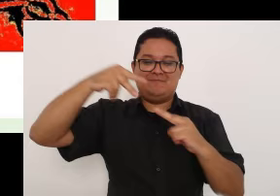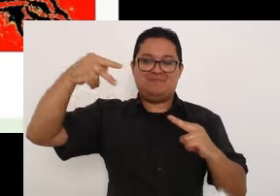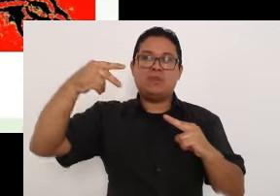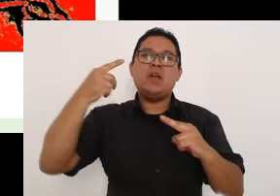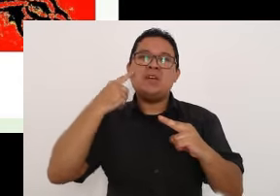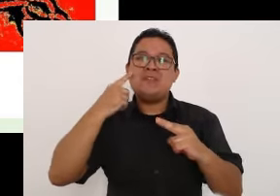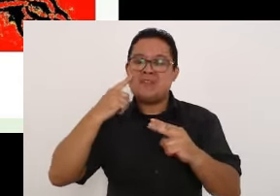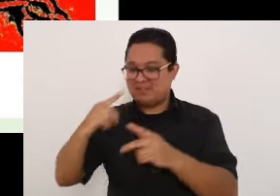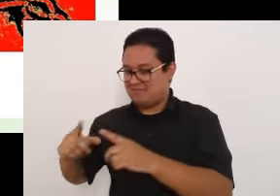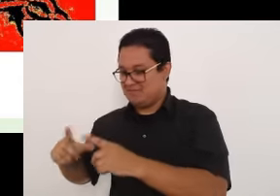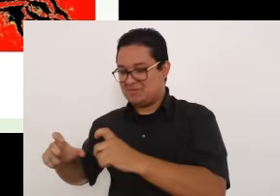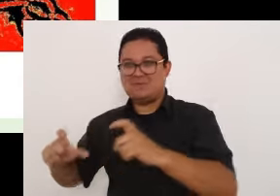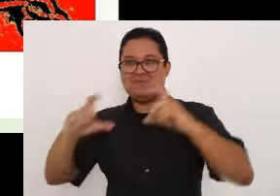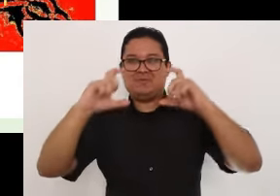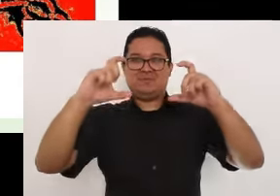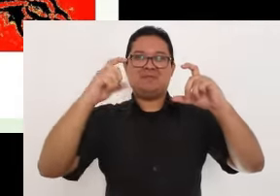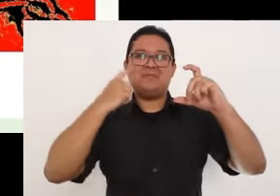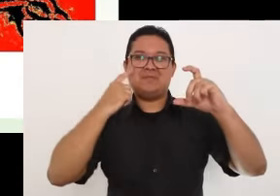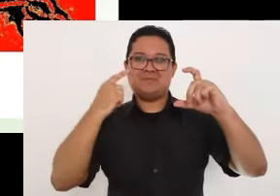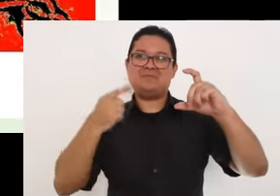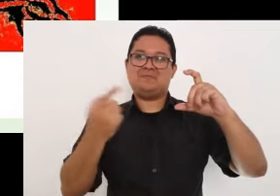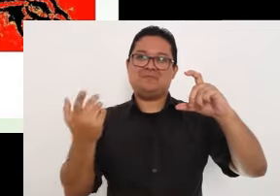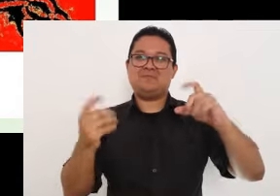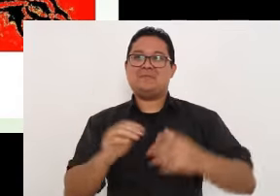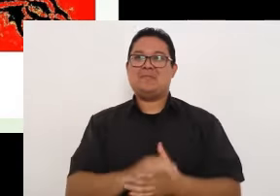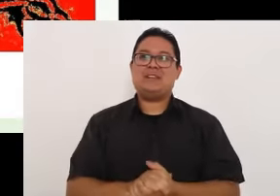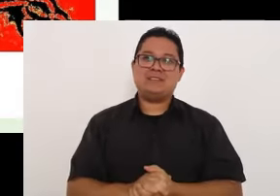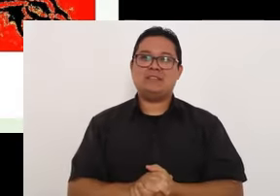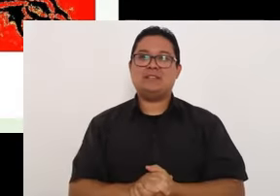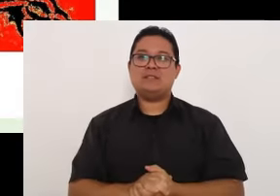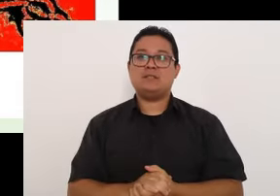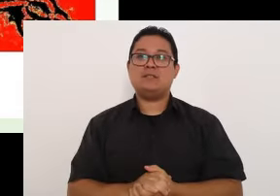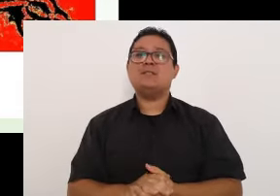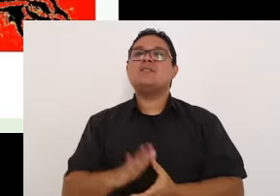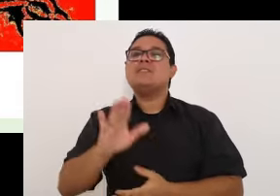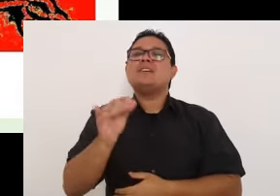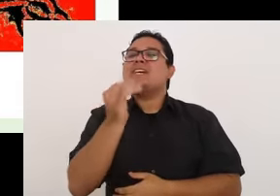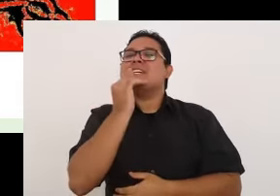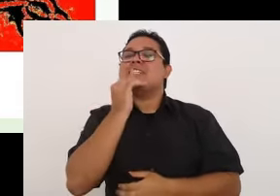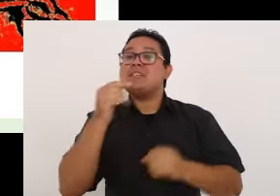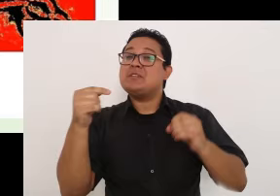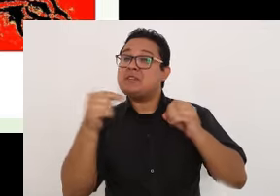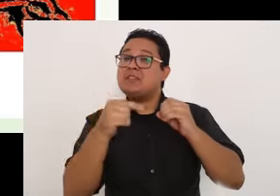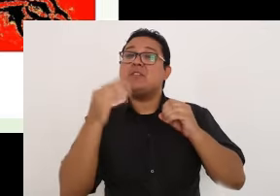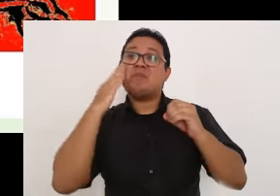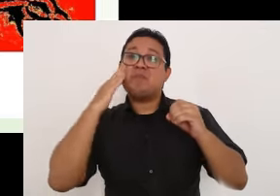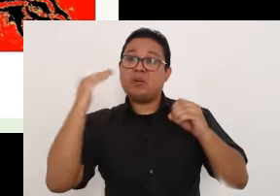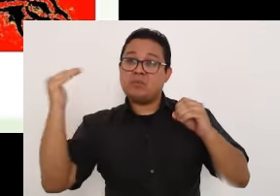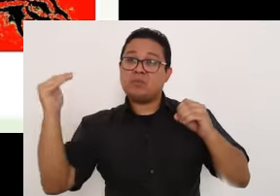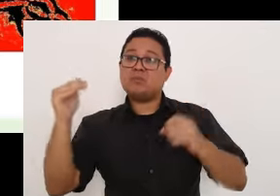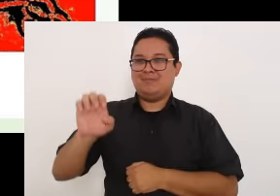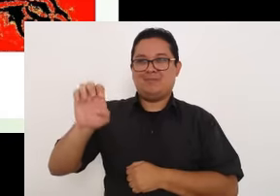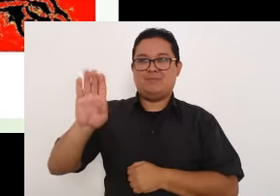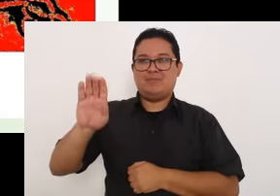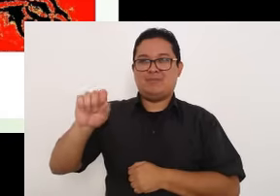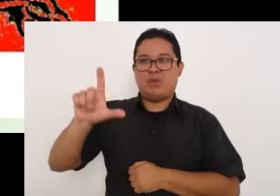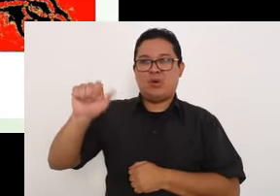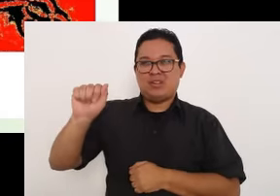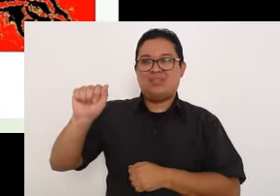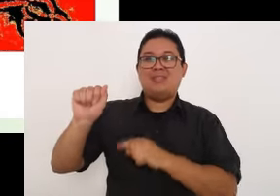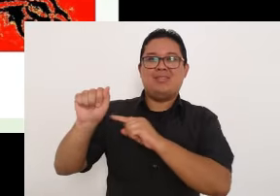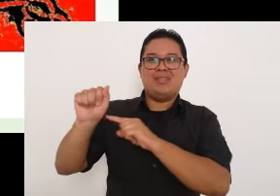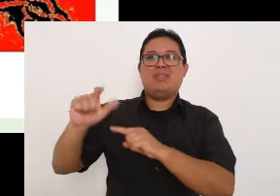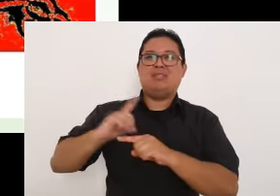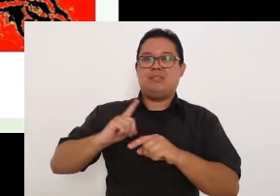que é a imagem da eletromicrografia e o modelo, né? Isso aqui é o vírus do Ebola, por exemplo. É uma